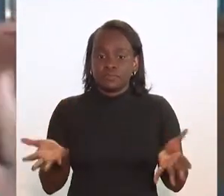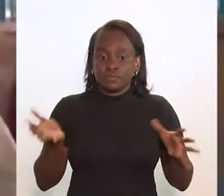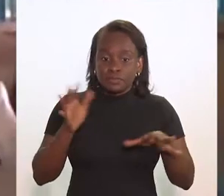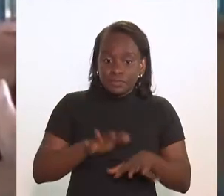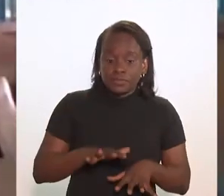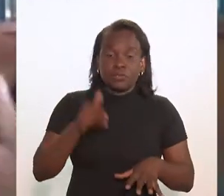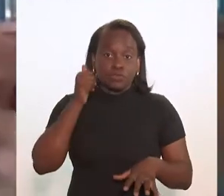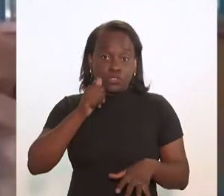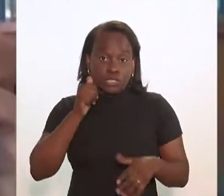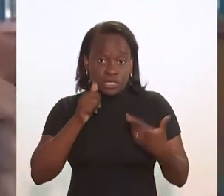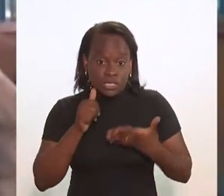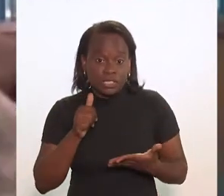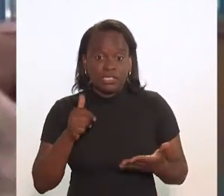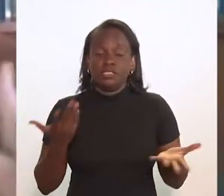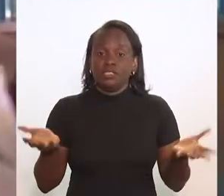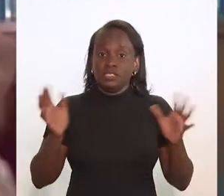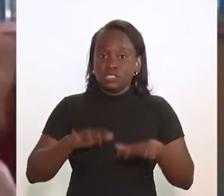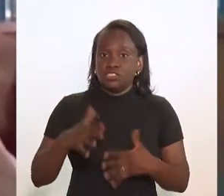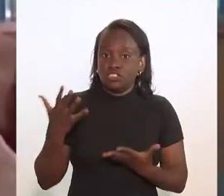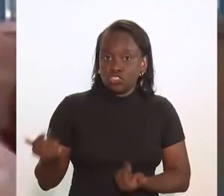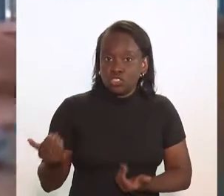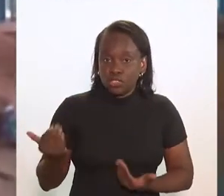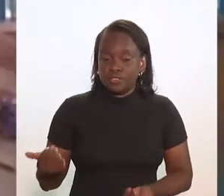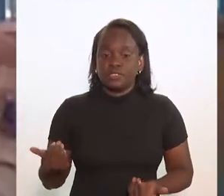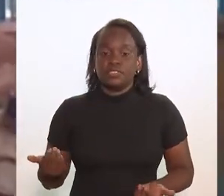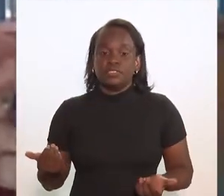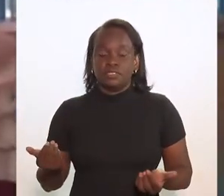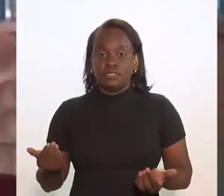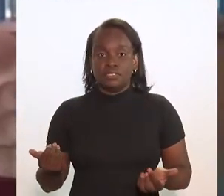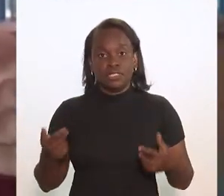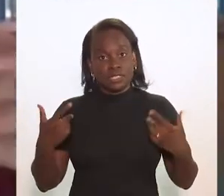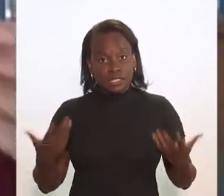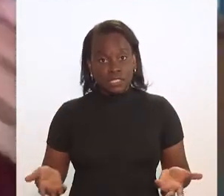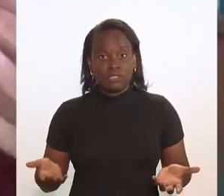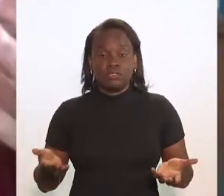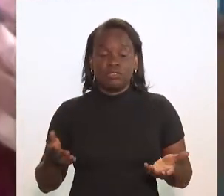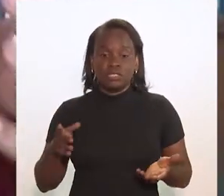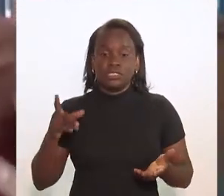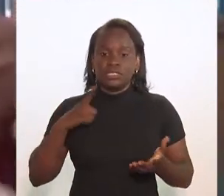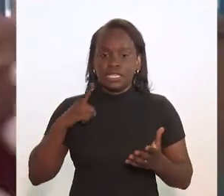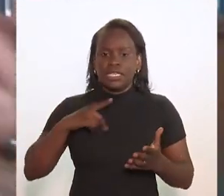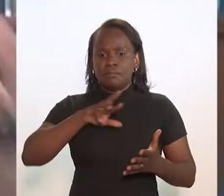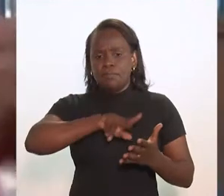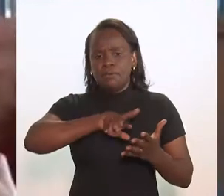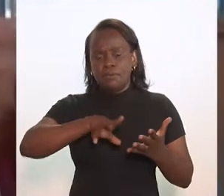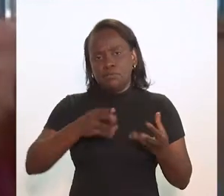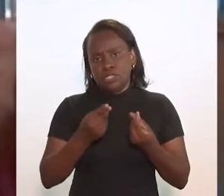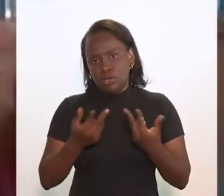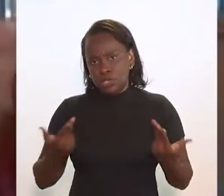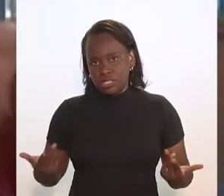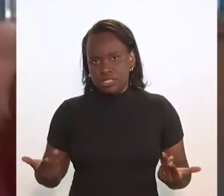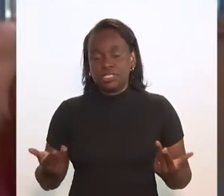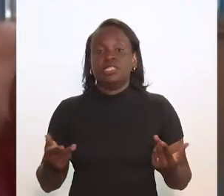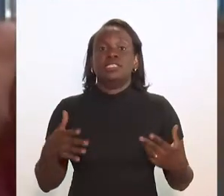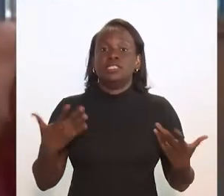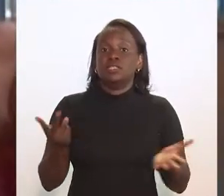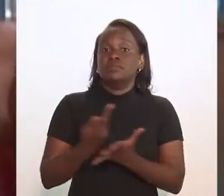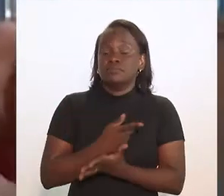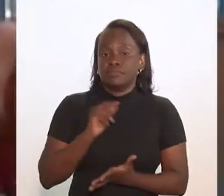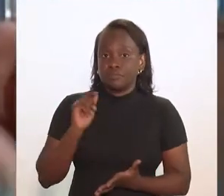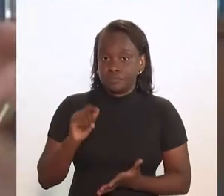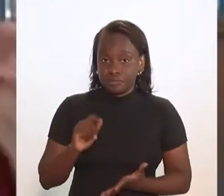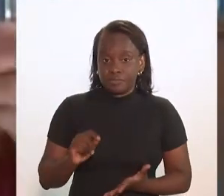da inclusão das mulheres, da inclusão dos jovens, né? Então tem muita coisa. E